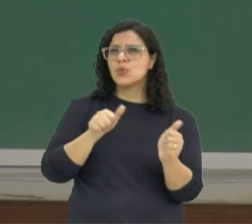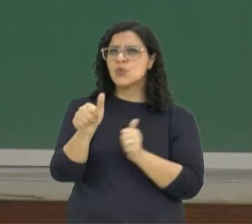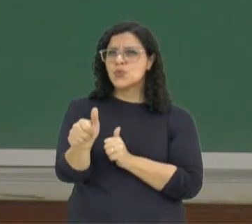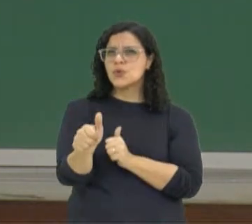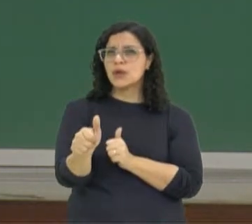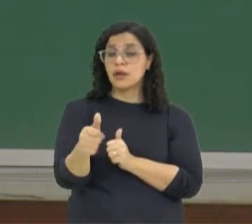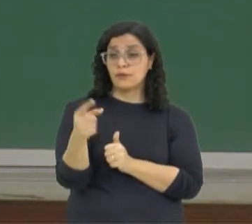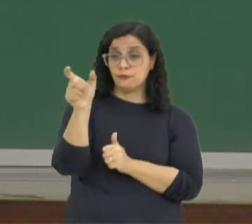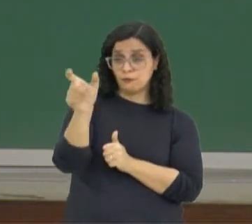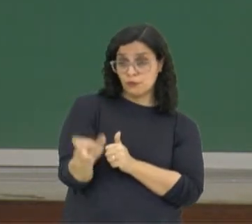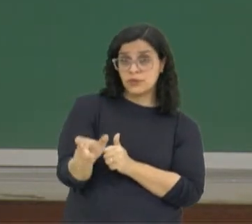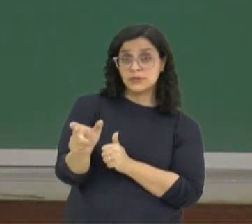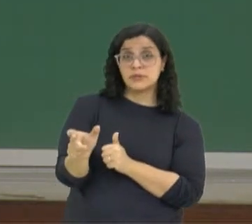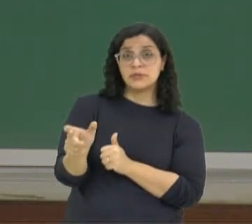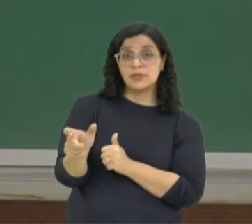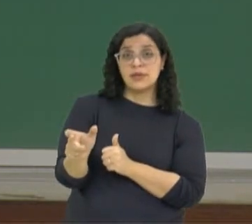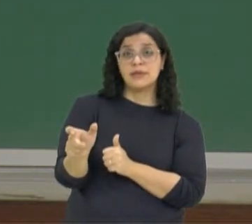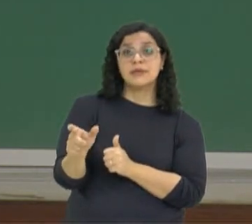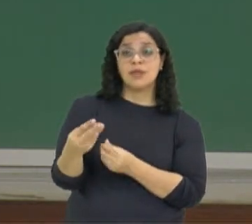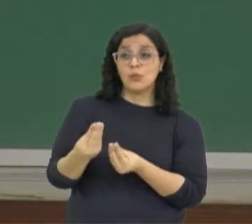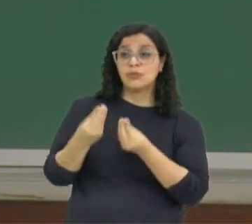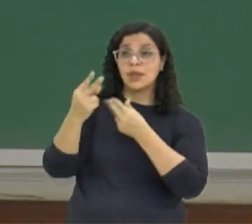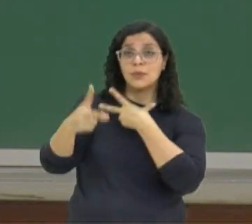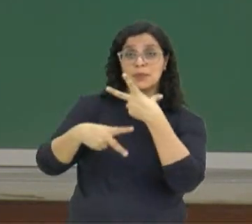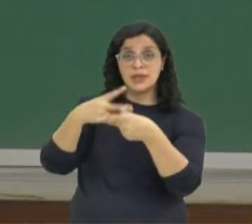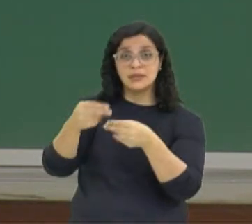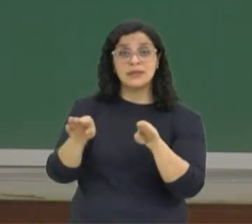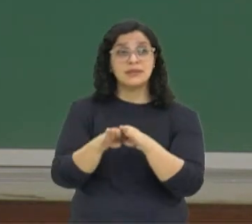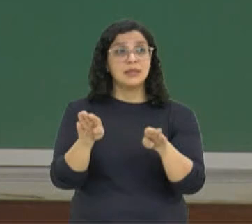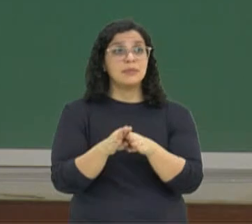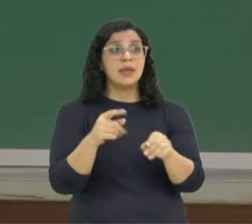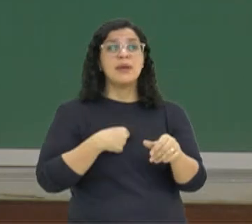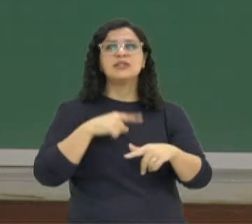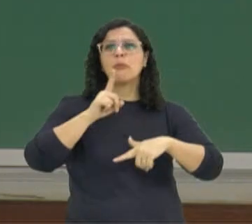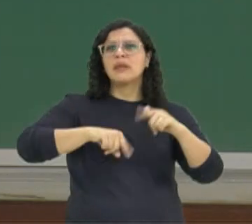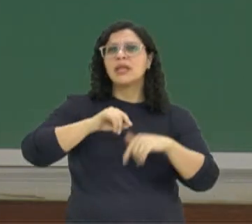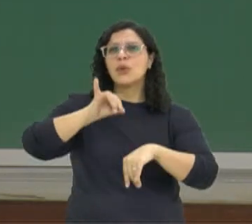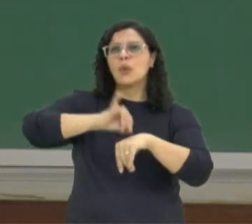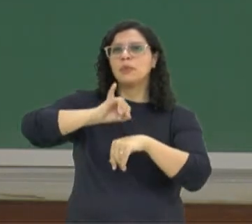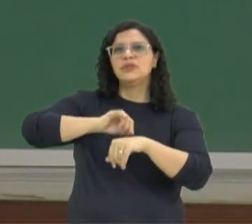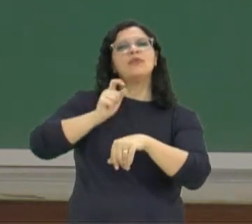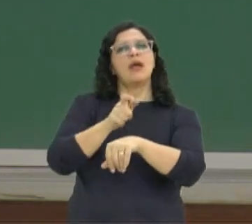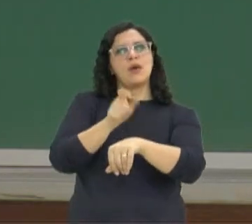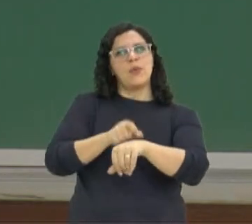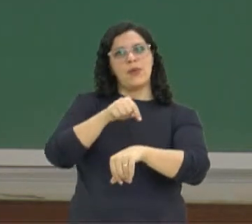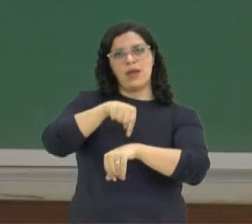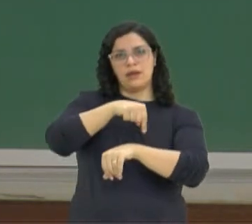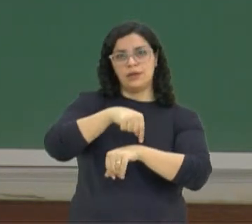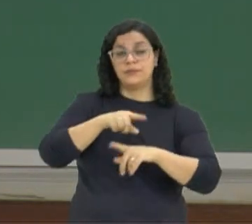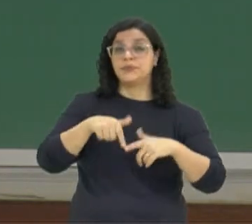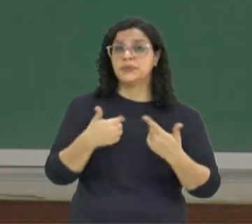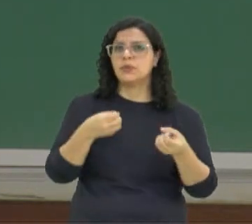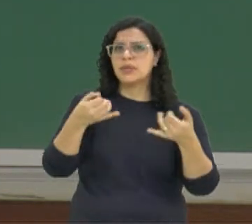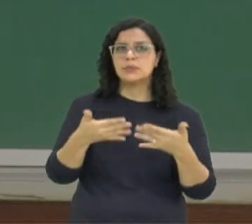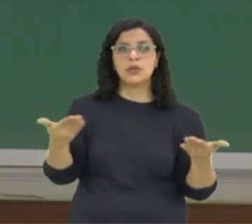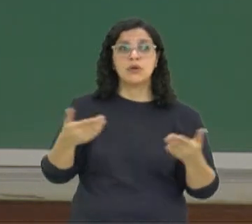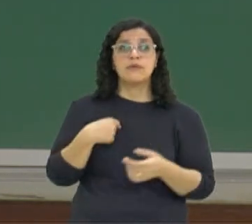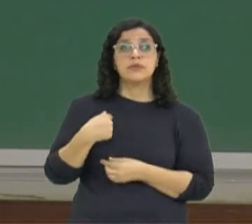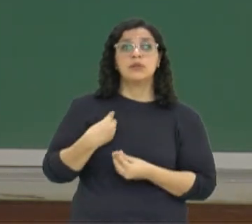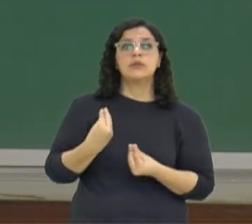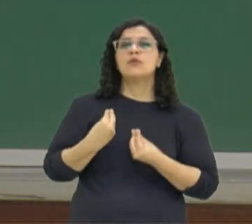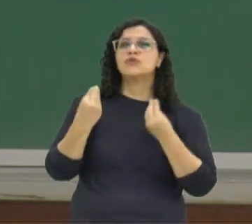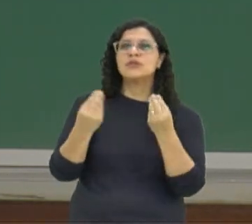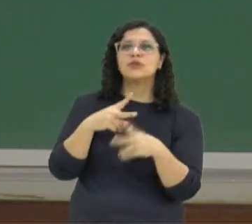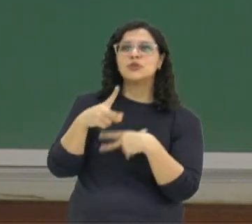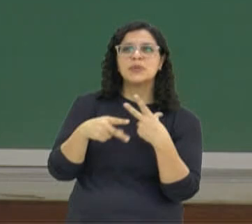lugares entre você, ou a pessoa presenteada, e uma coisa, e um relógio, né? Então, ele fala ali no finalzinho, não te presenteiam